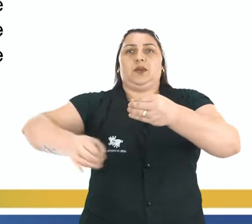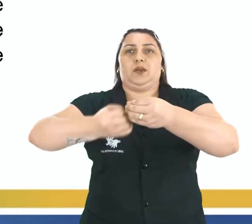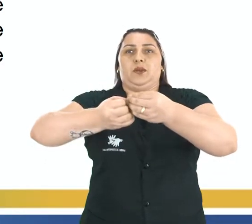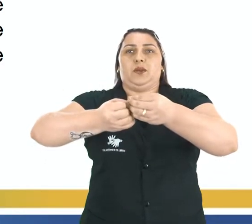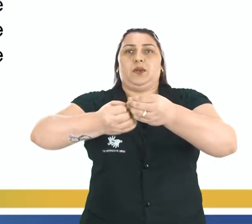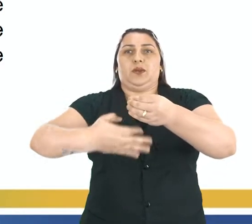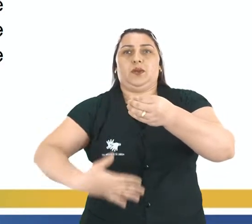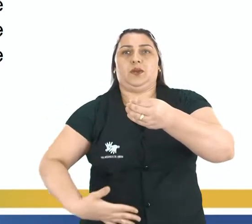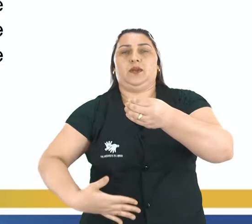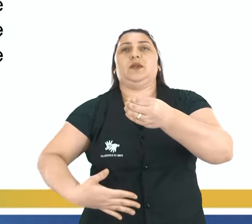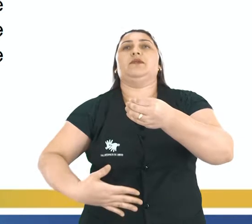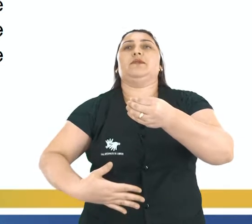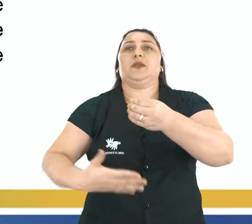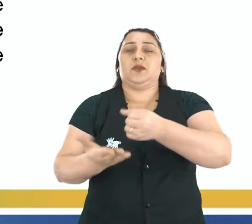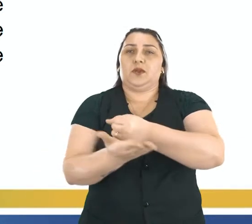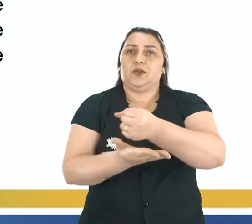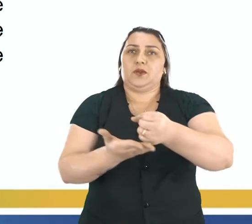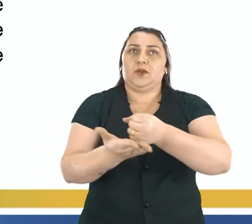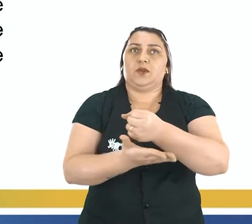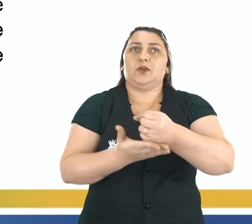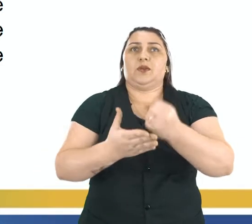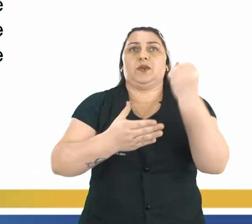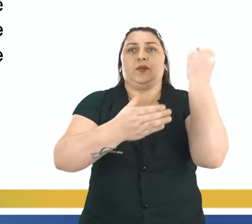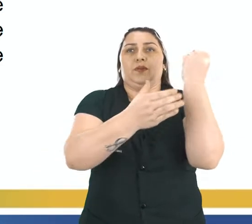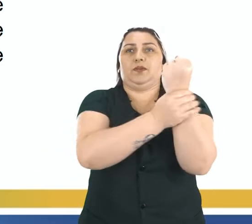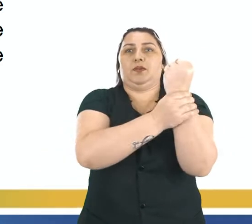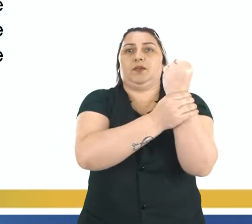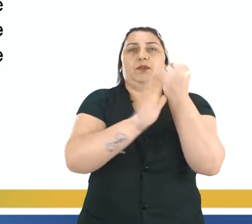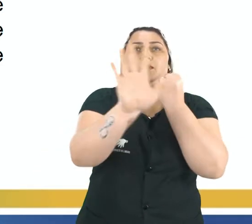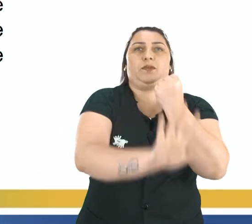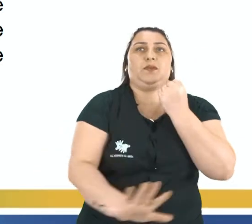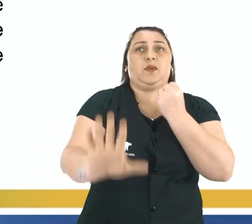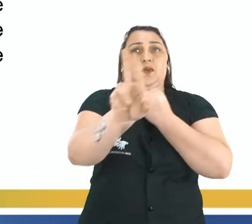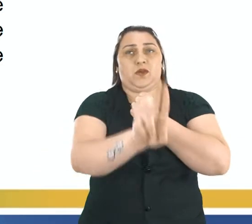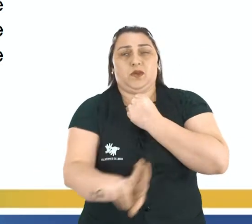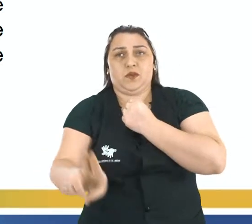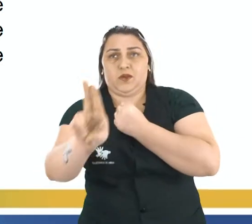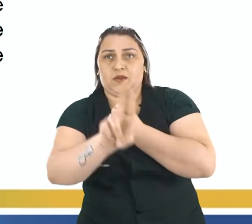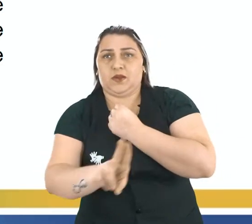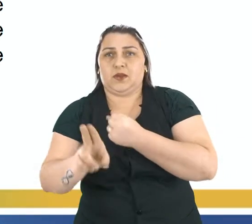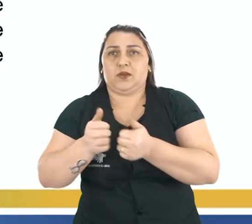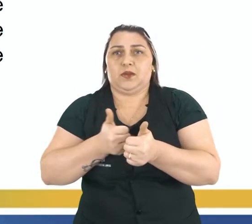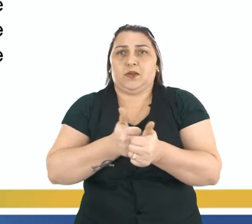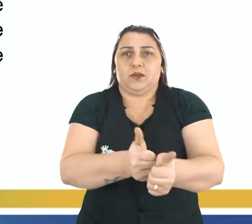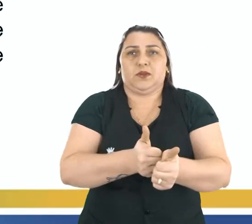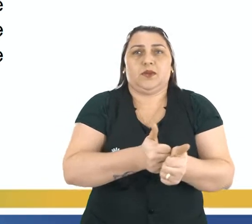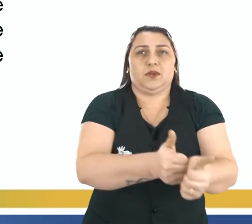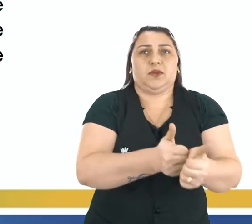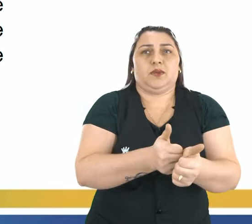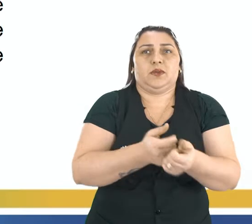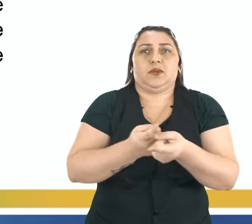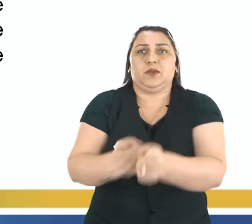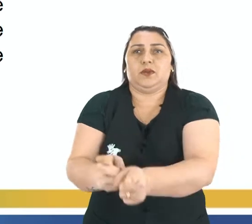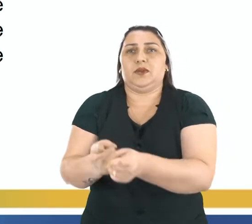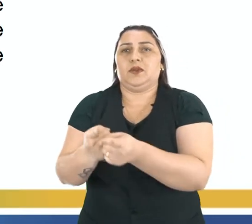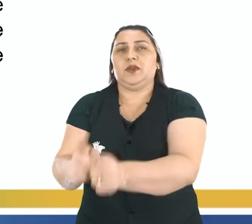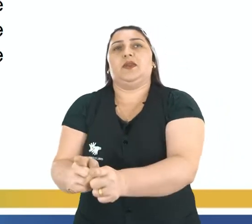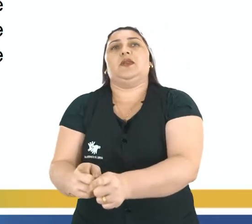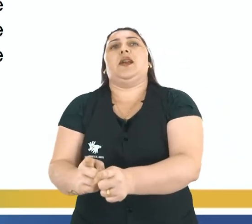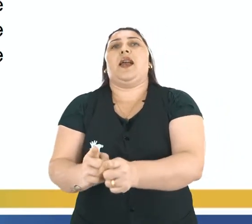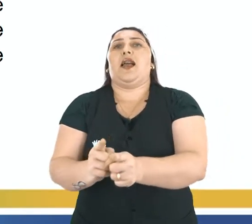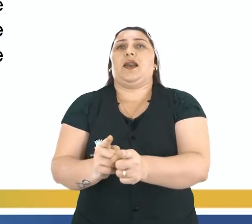abusos cometidos com base na doutrina de segurança nacional, utilizada para perseguir todos aqueles que